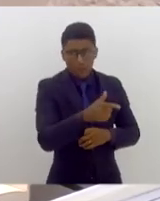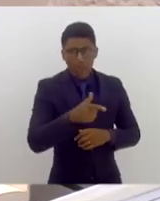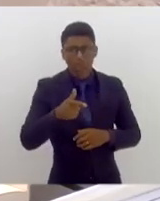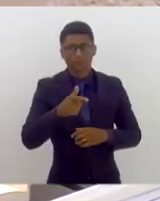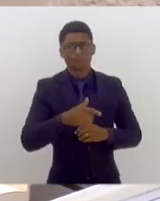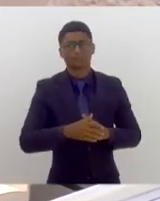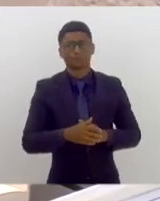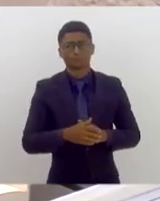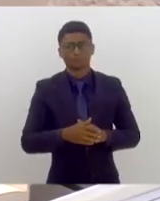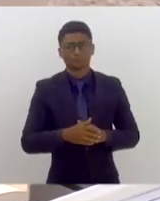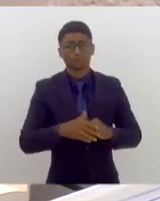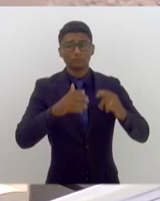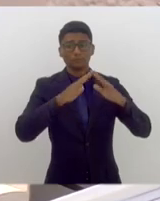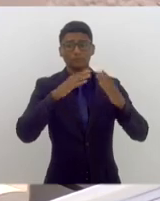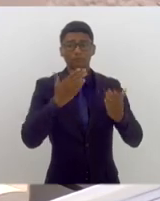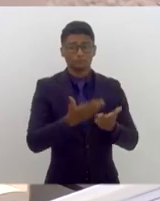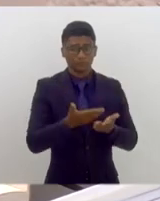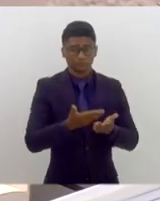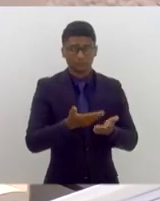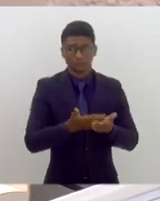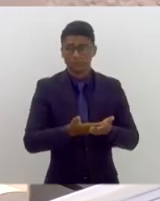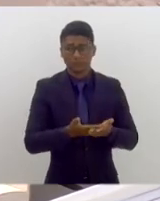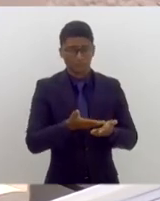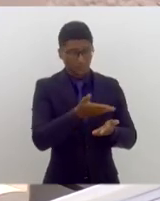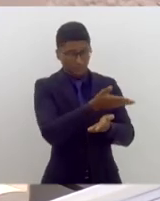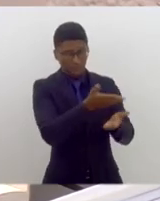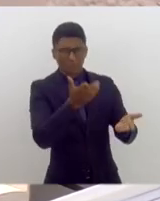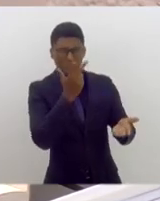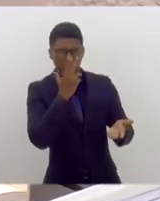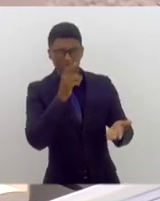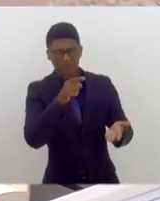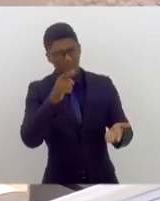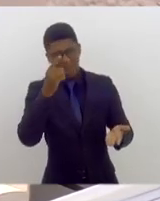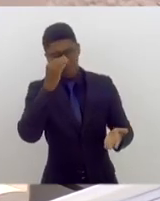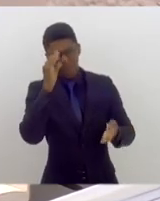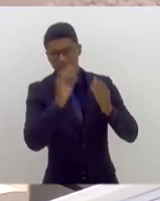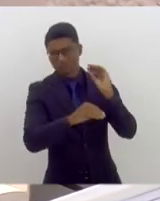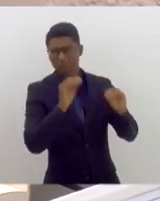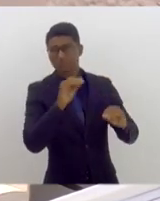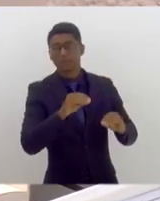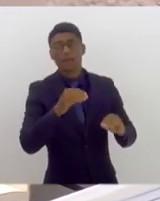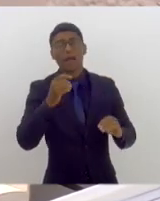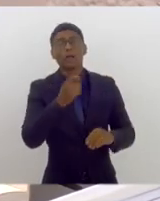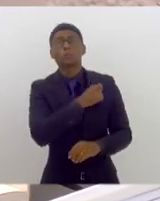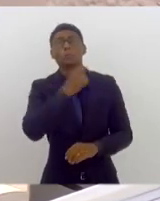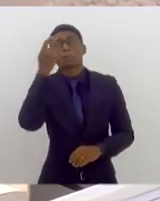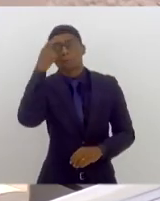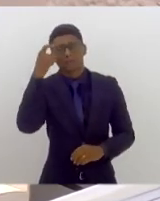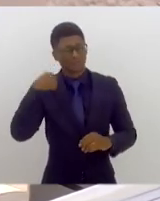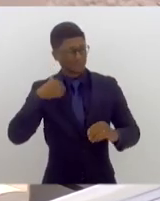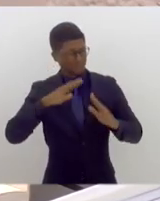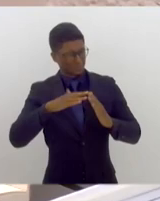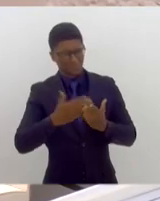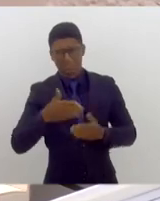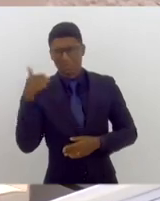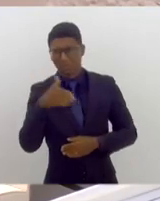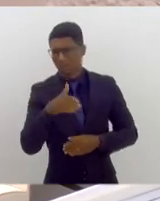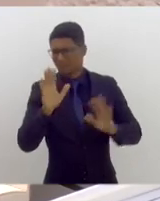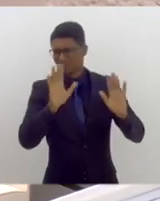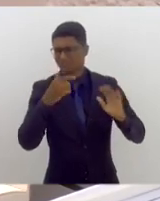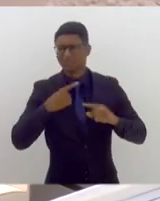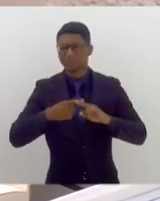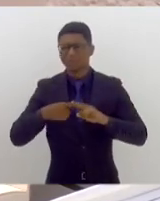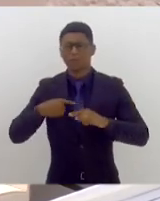está absolutamente abandonada. Então, para que eu vou voltar para a escola? Porque eu tenho a necessidade do trabalho. A